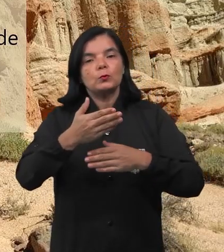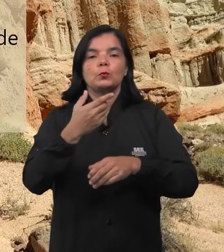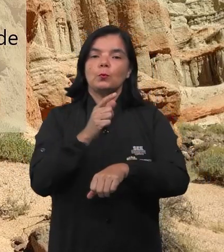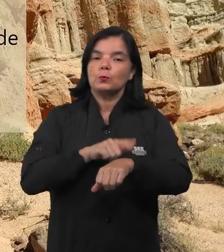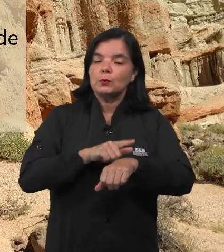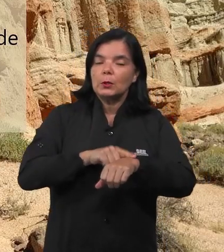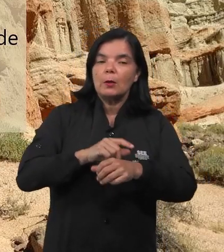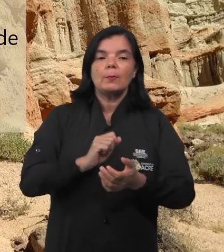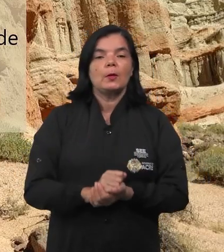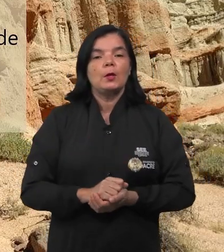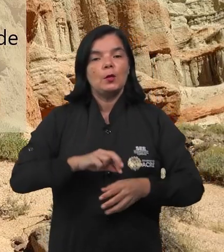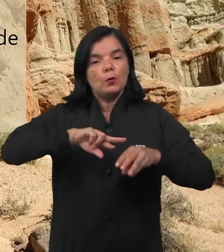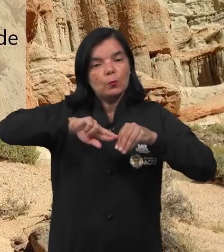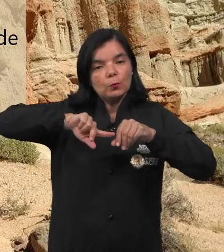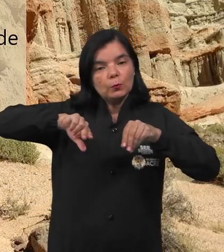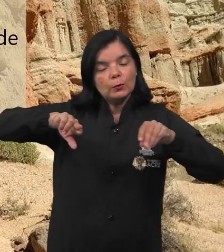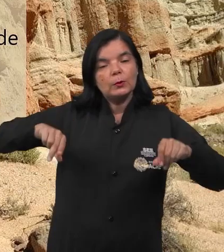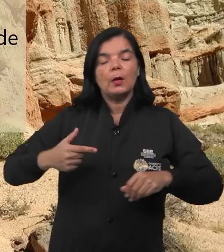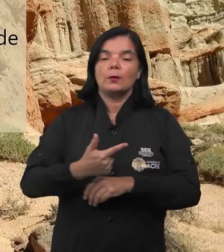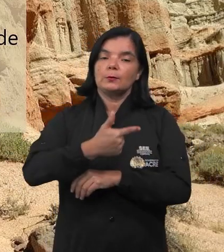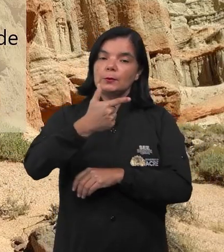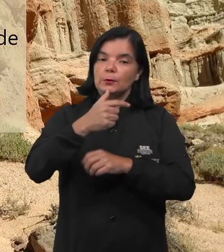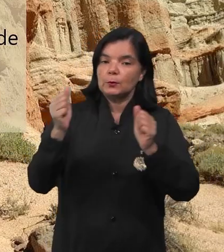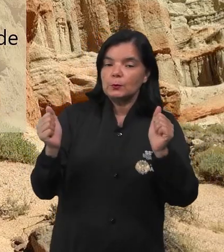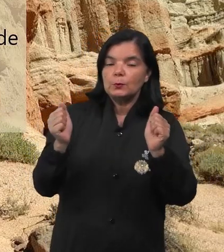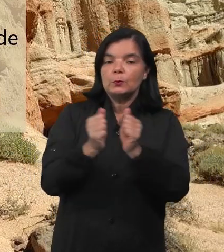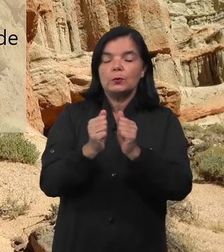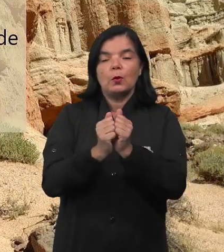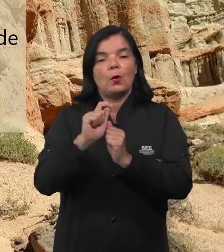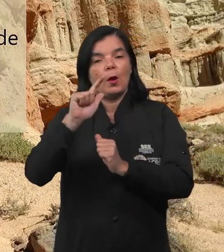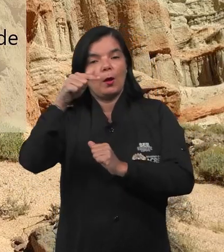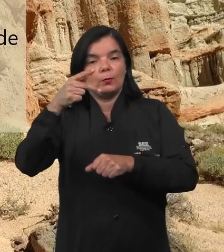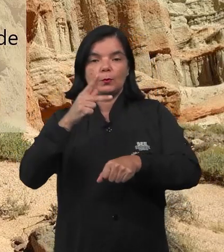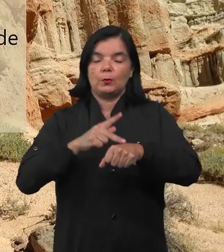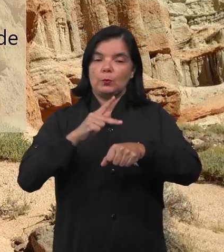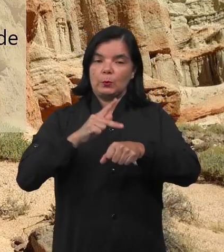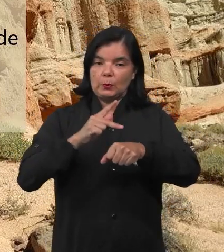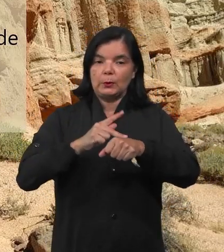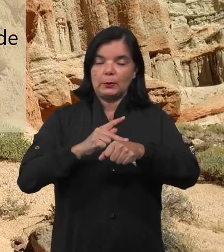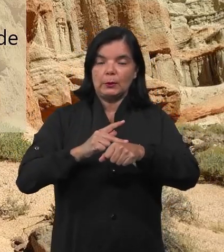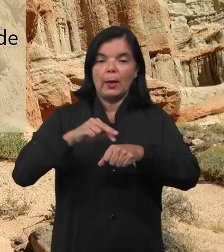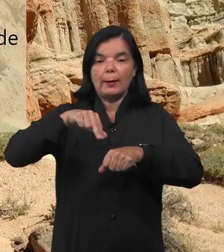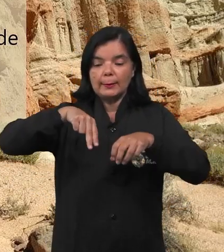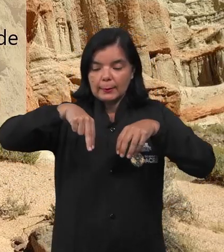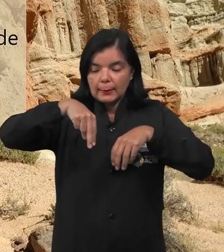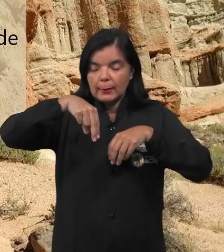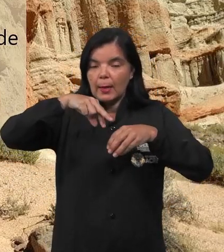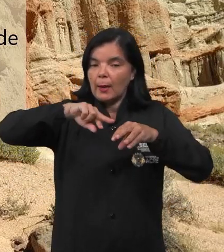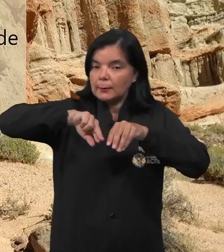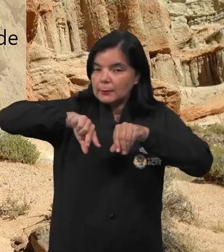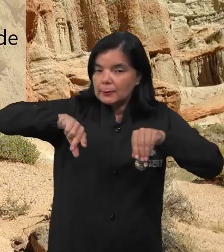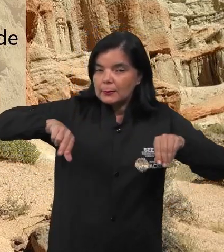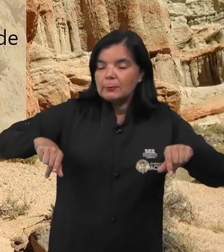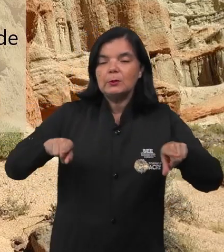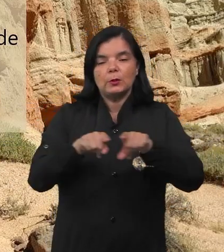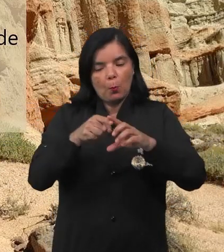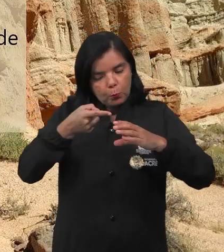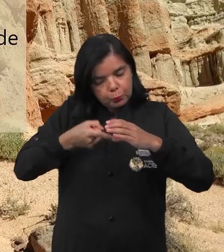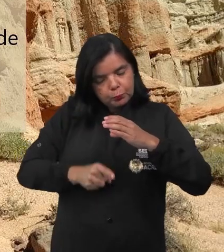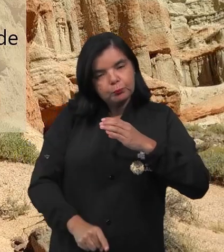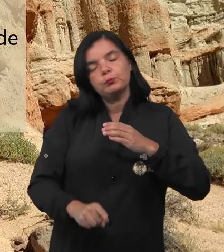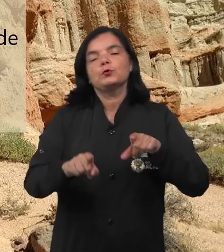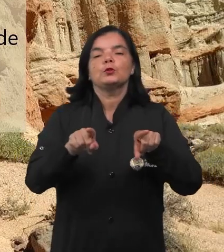mineral secundário, que é aquele mineral que vai se juntar a uma rocha, como por exemplo as minas de carvão, onde nós vamos encontrar